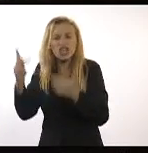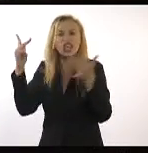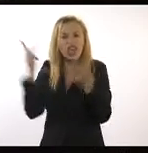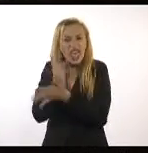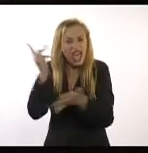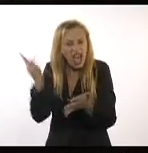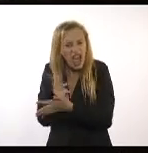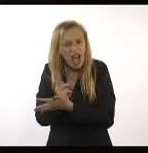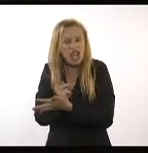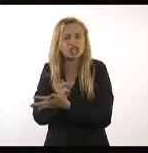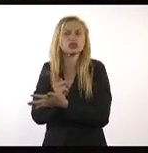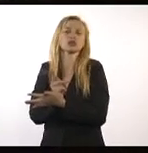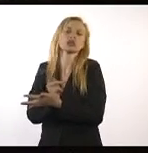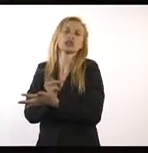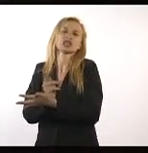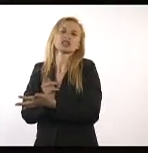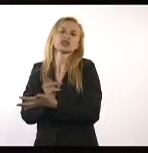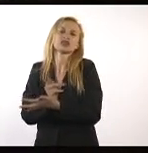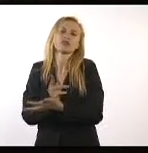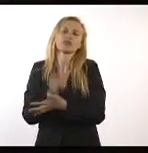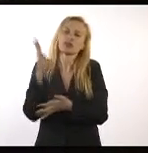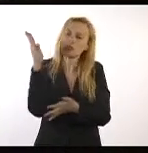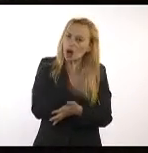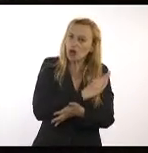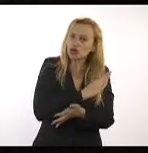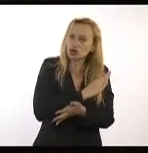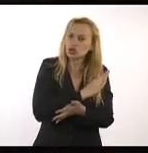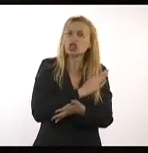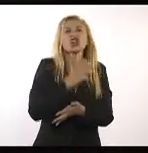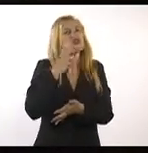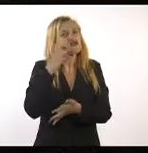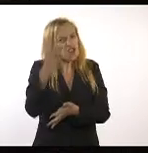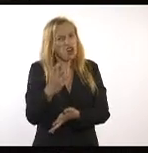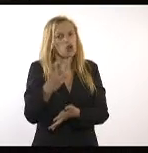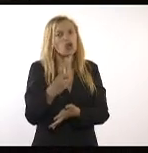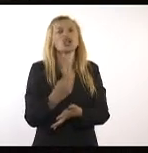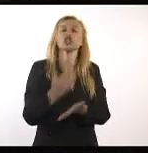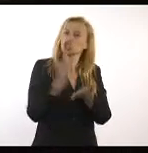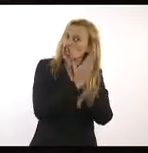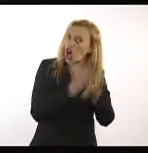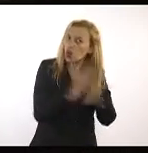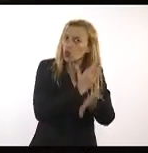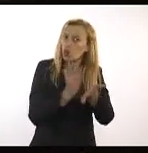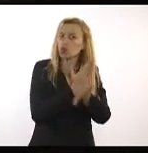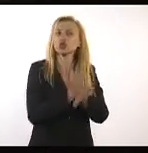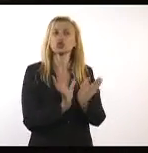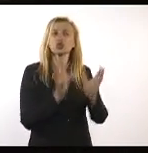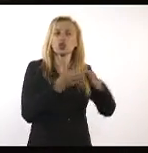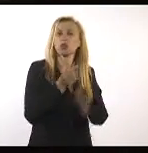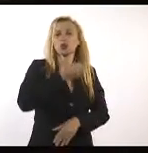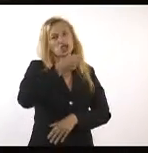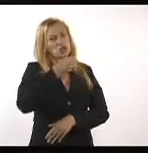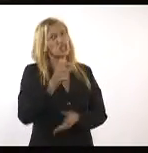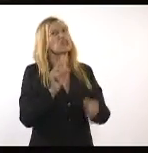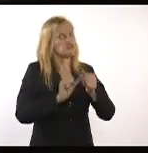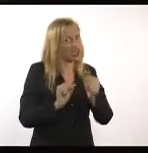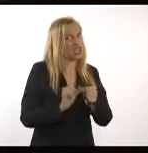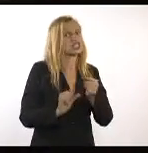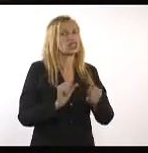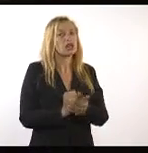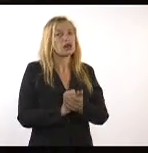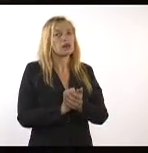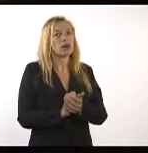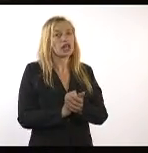enviesada nefasta e totalmente vergonhosa que alguns órgãos de imprensa fazem